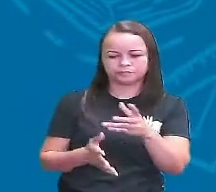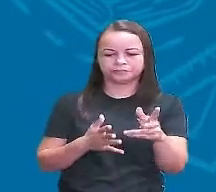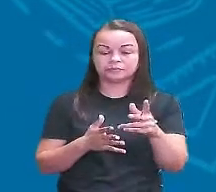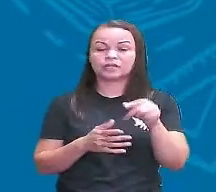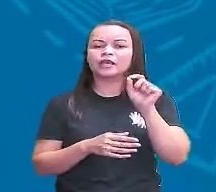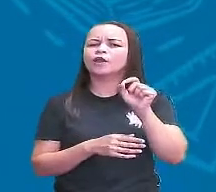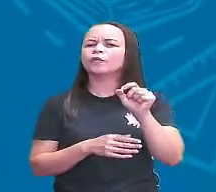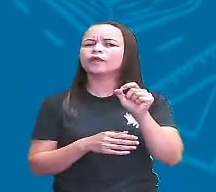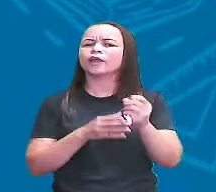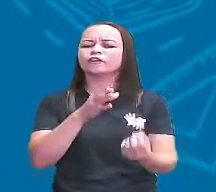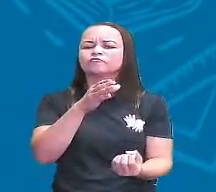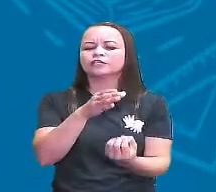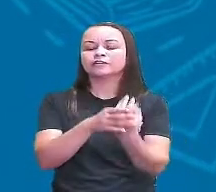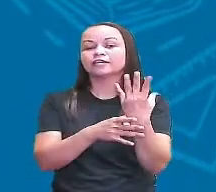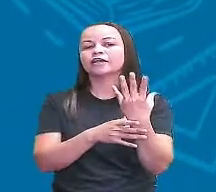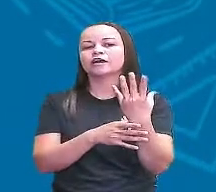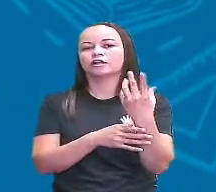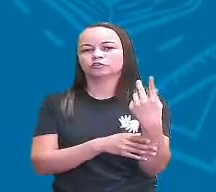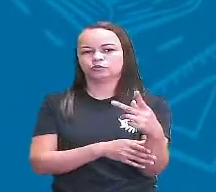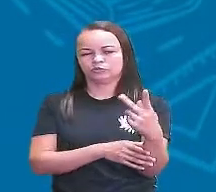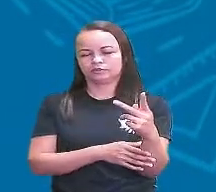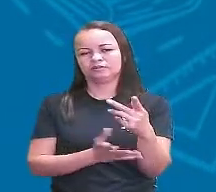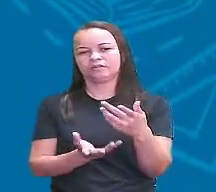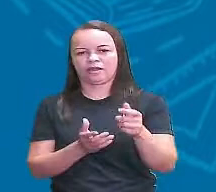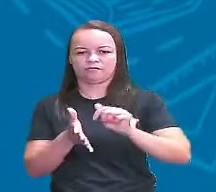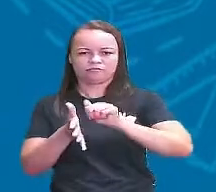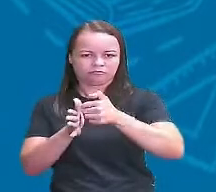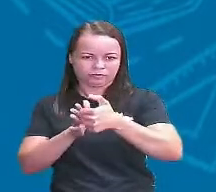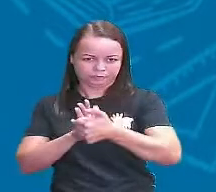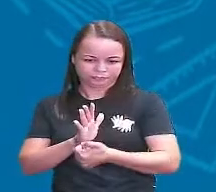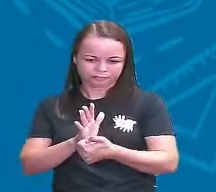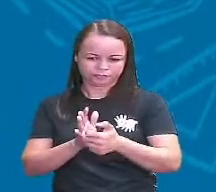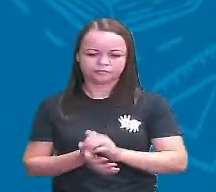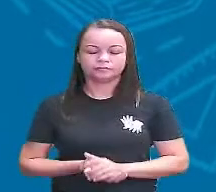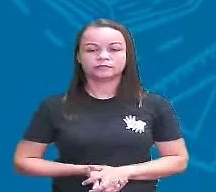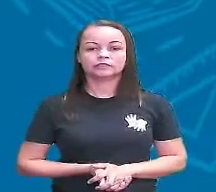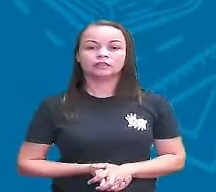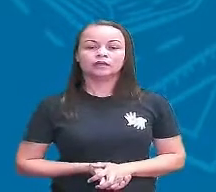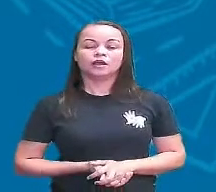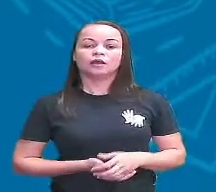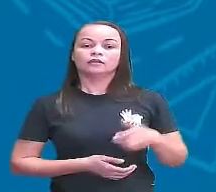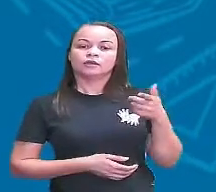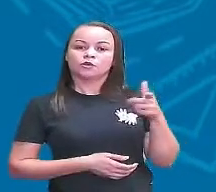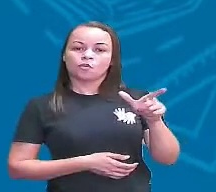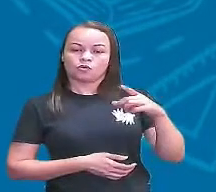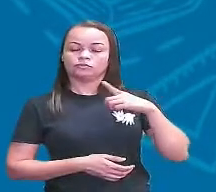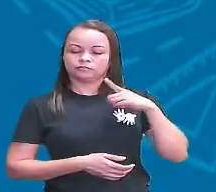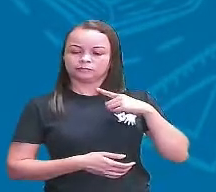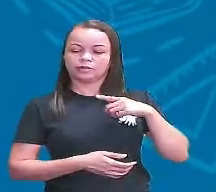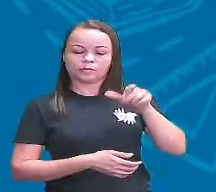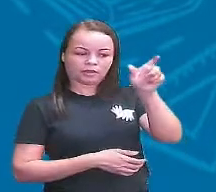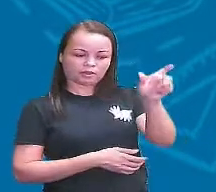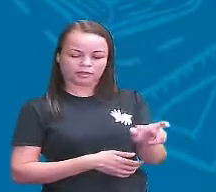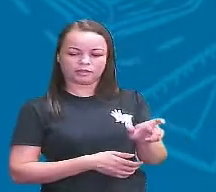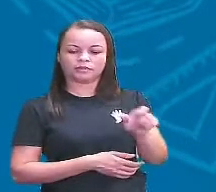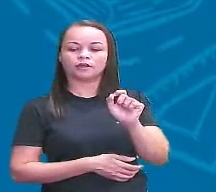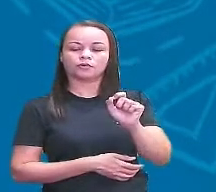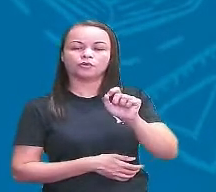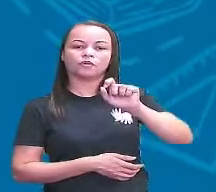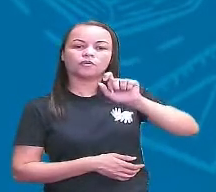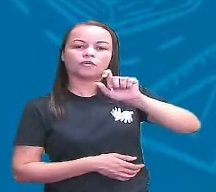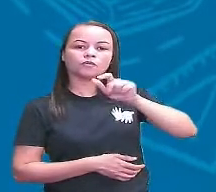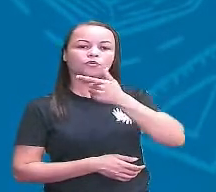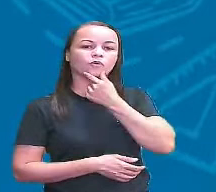pai da fábula. Temos também outro muito famoso, que é o La Fontaine. Jean